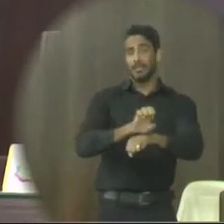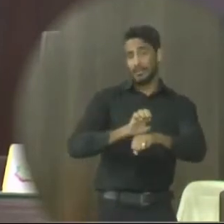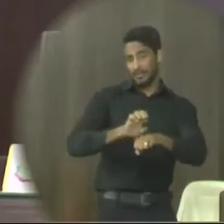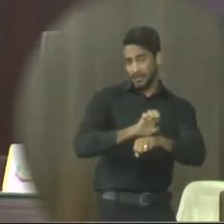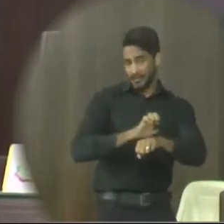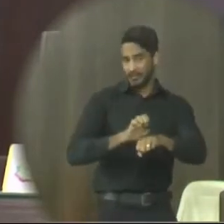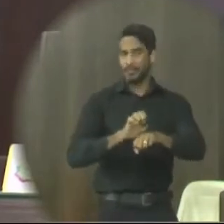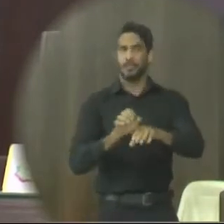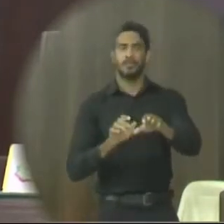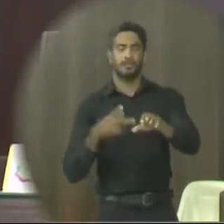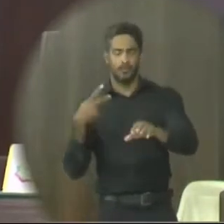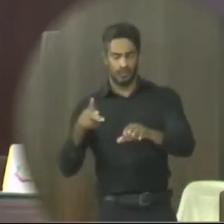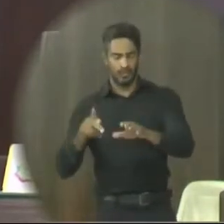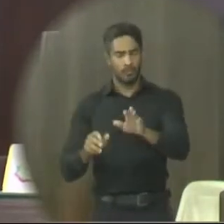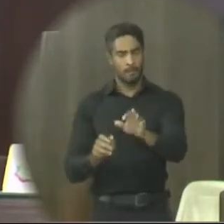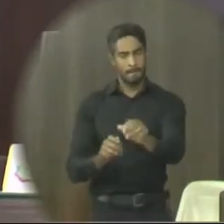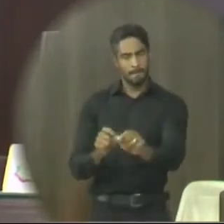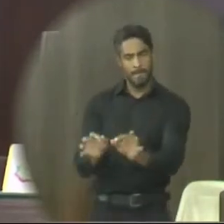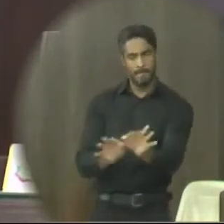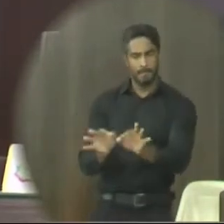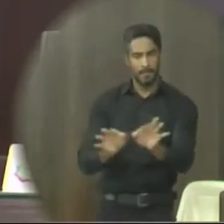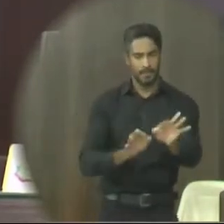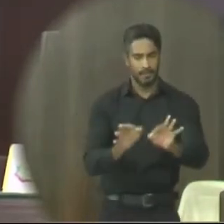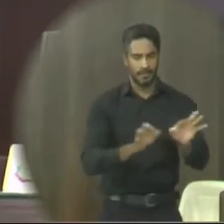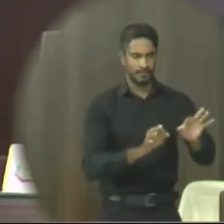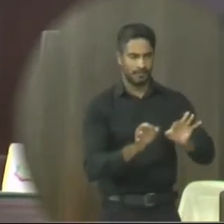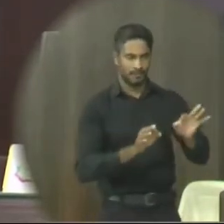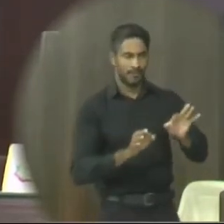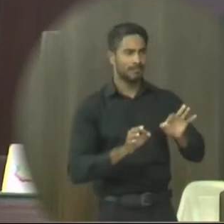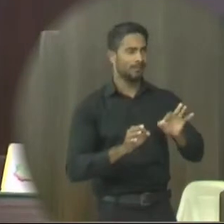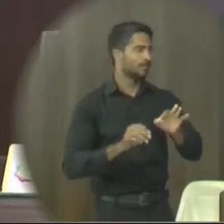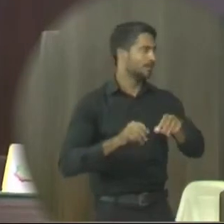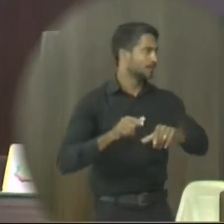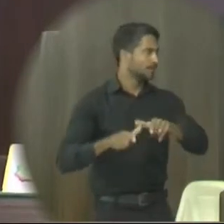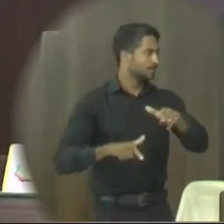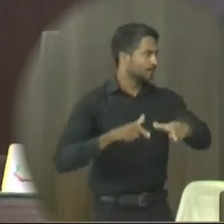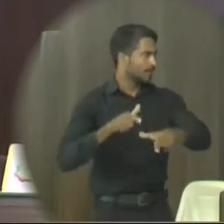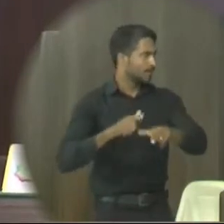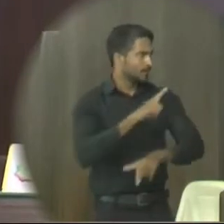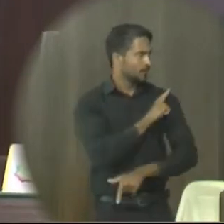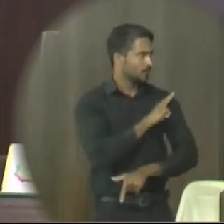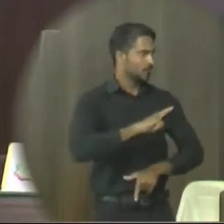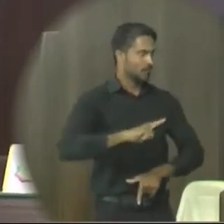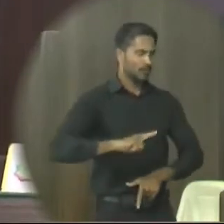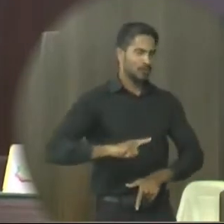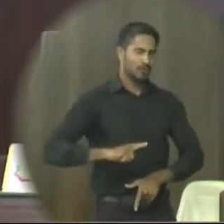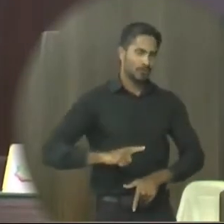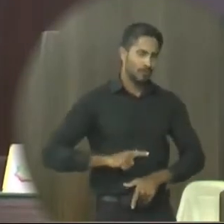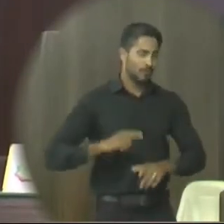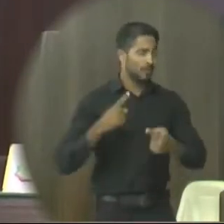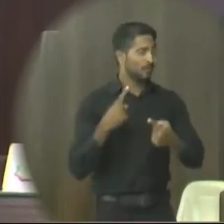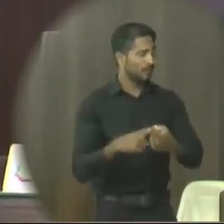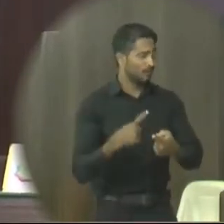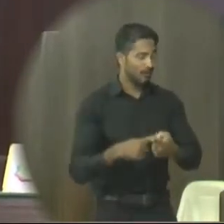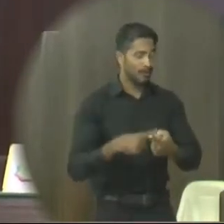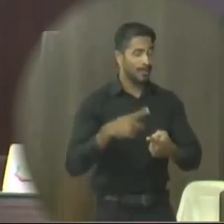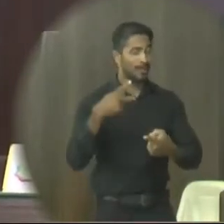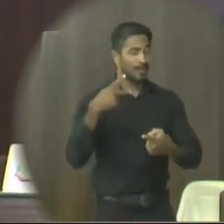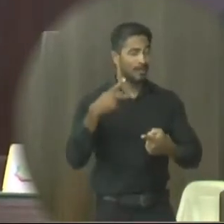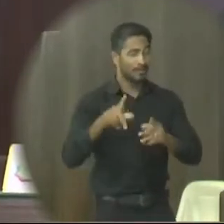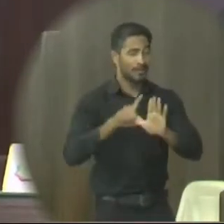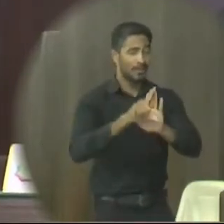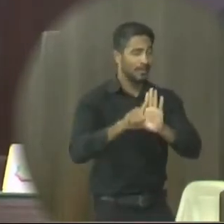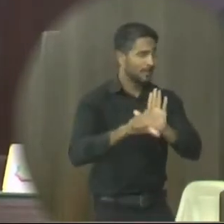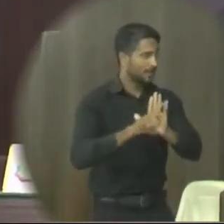Envolve-se o planejamento e a direção, e a organização e execução dos atos de governo. Isso porque atua-se na